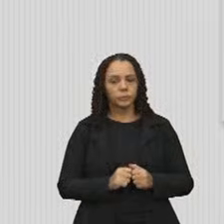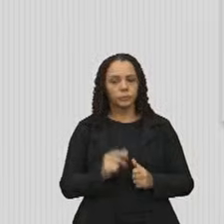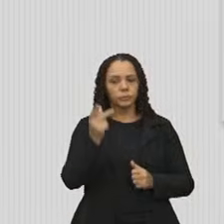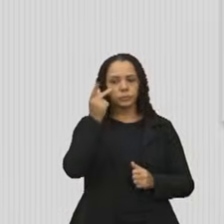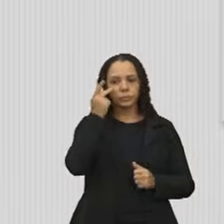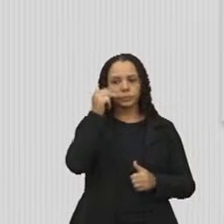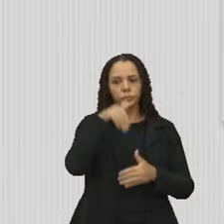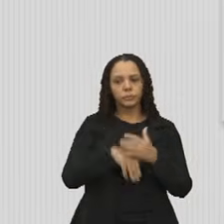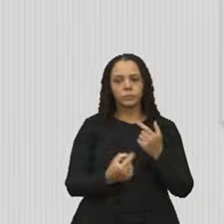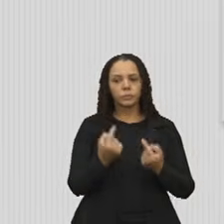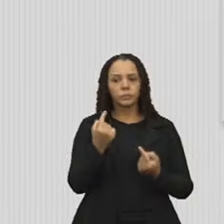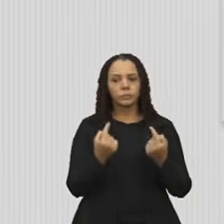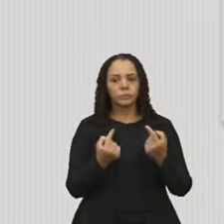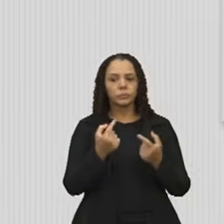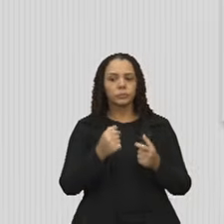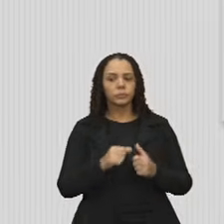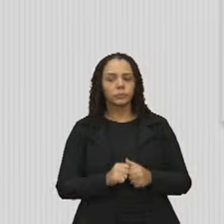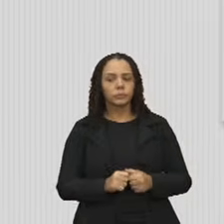dos Condutores.